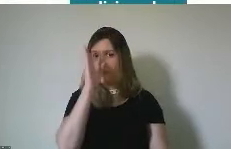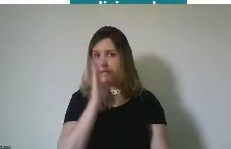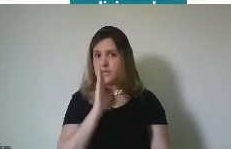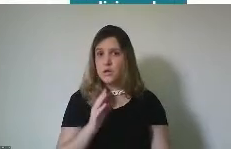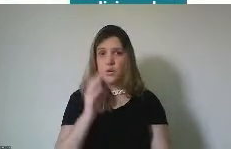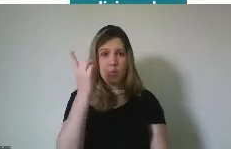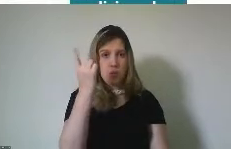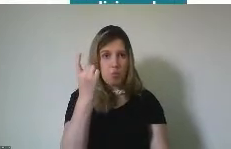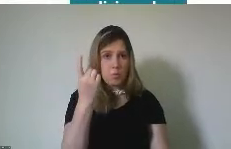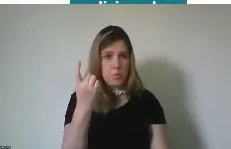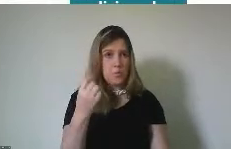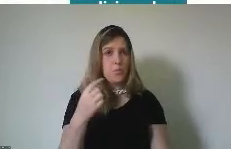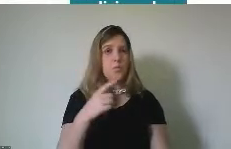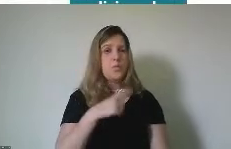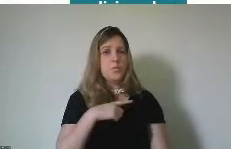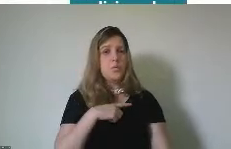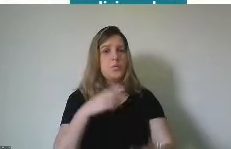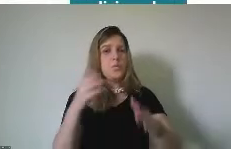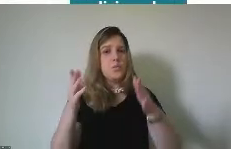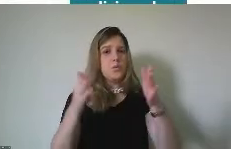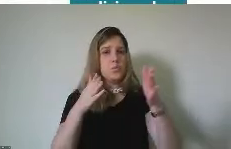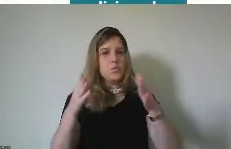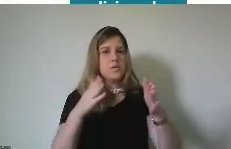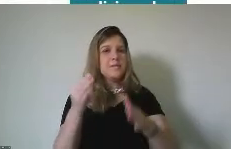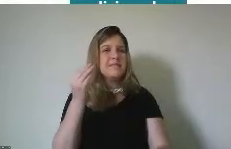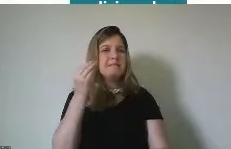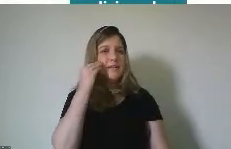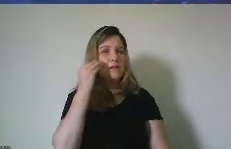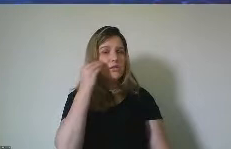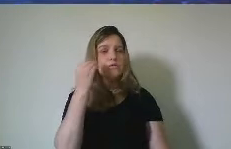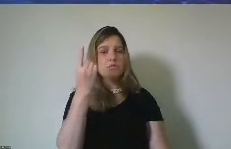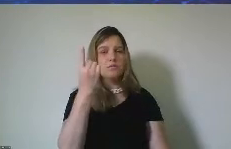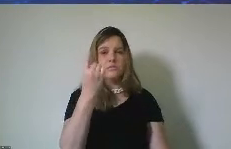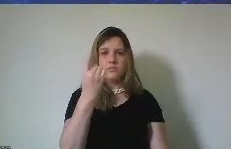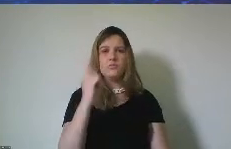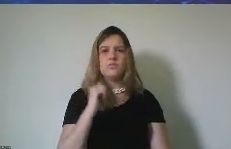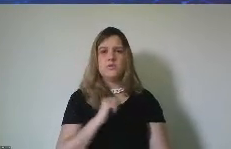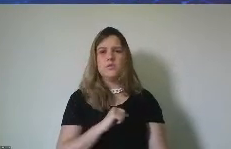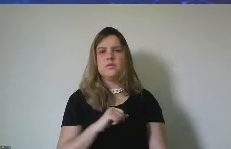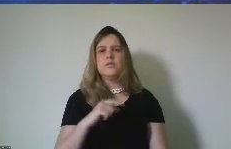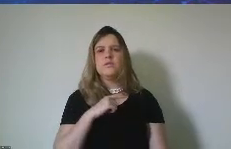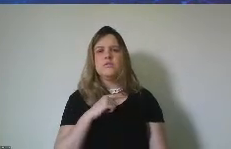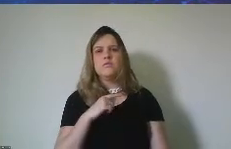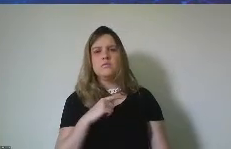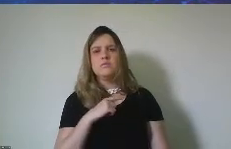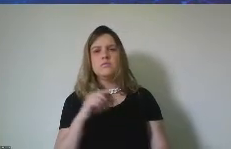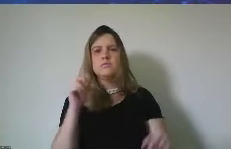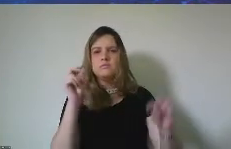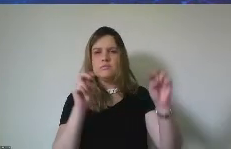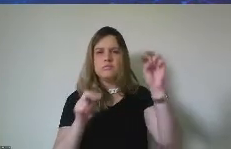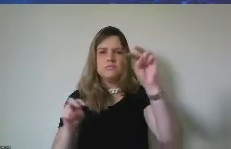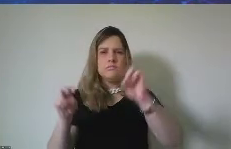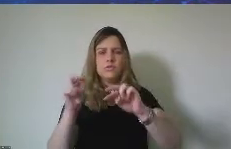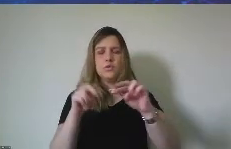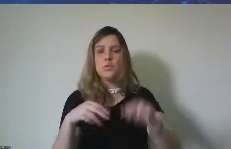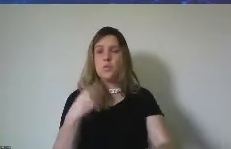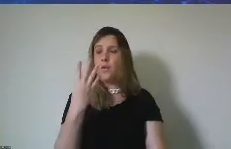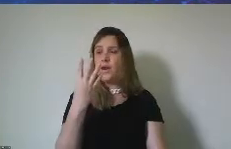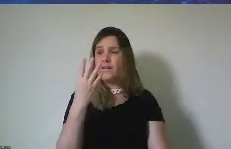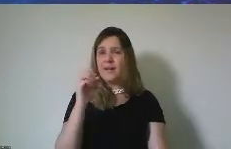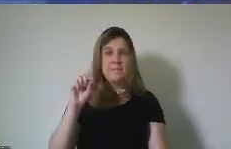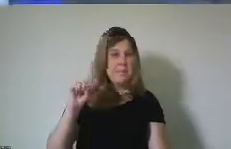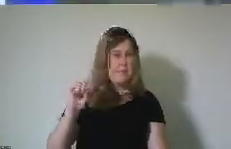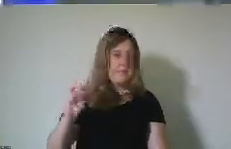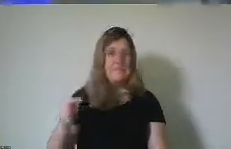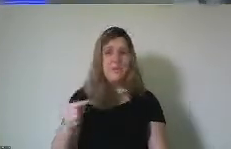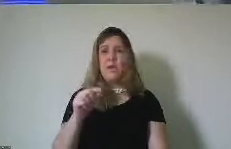é um país que investe muito em transmissão né a gente sabe que a gente tem construído aqui mais de 40 mil km de transmissão a